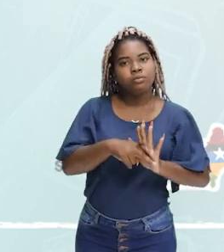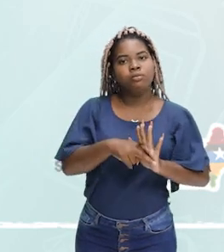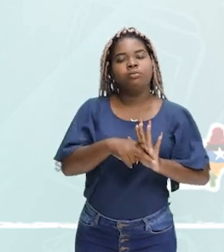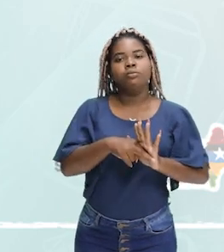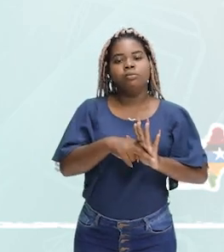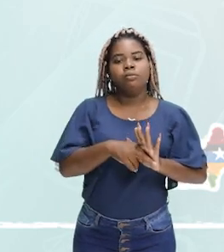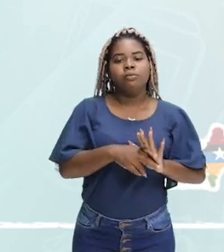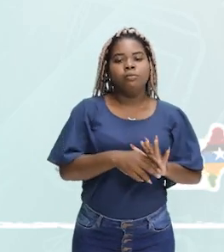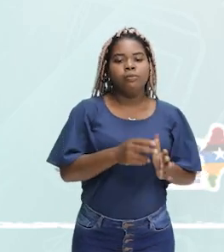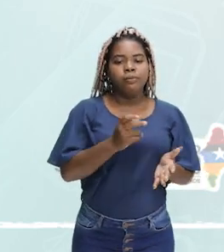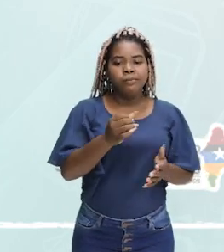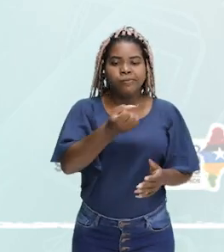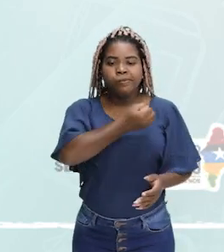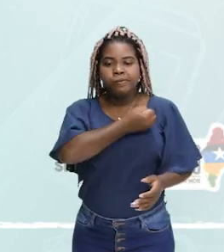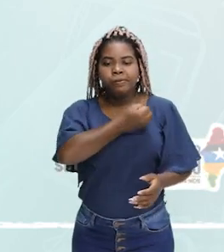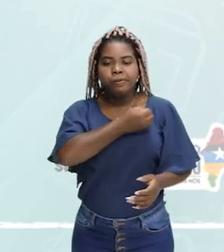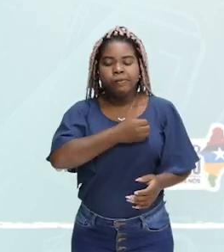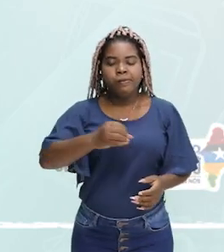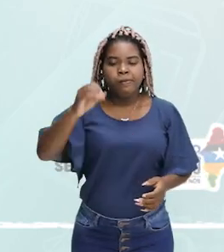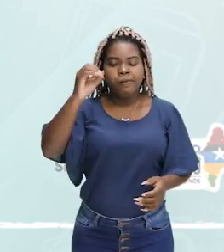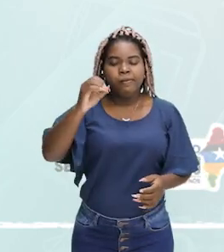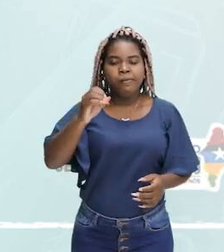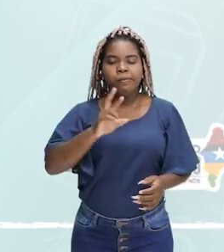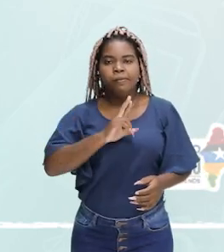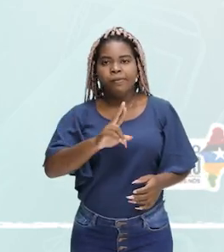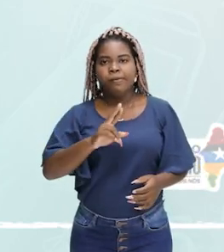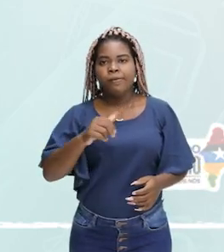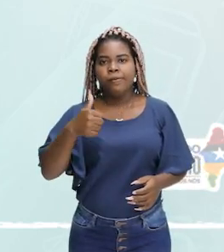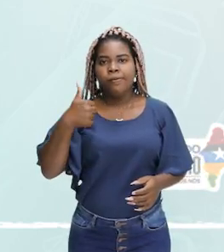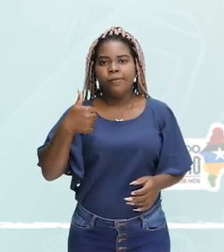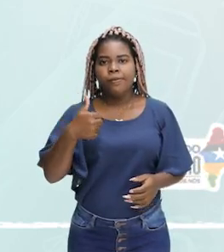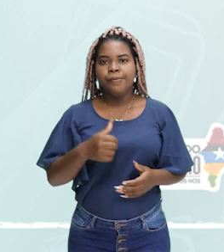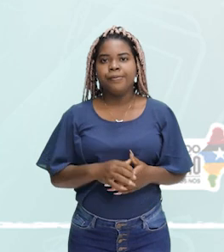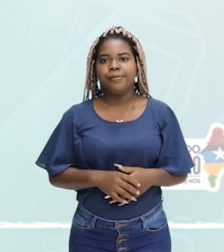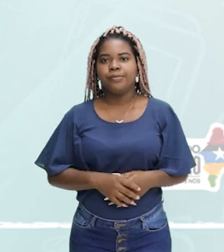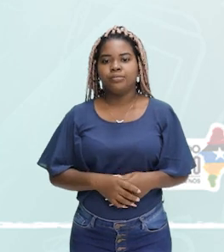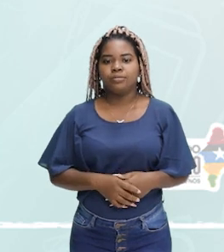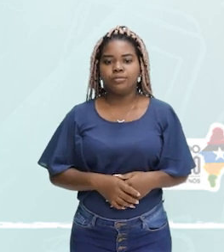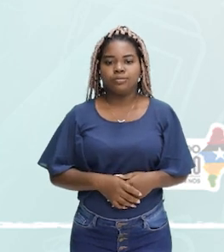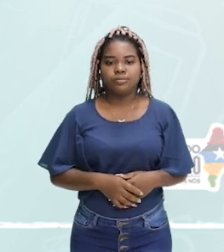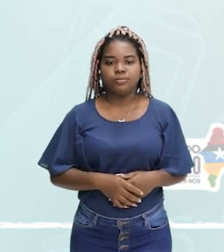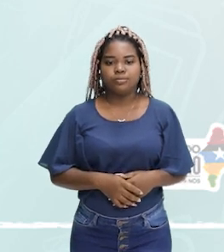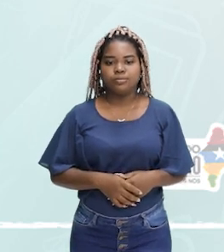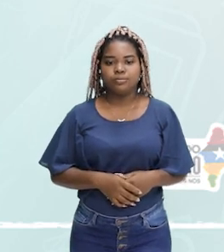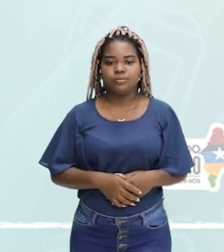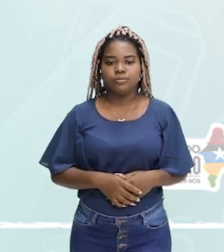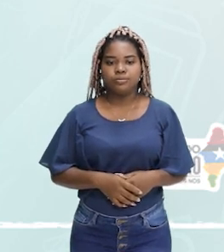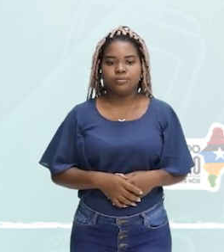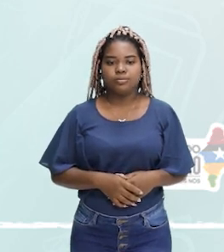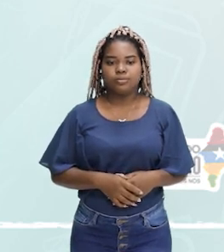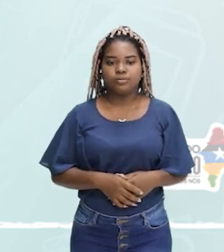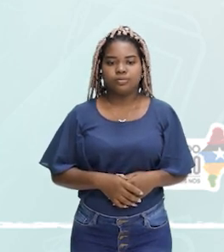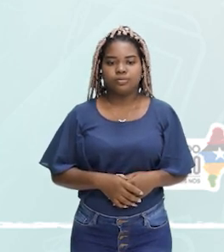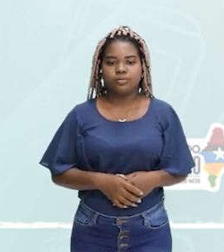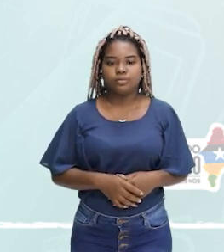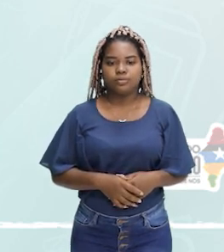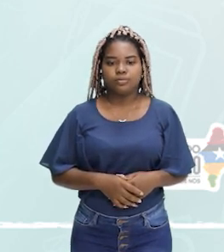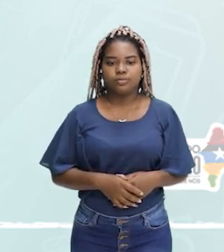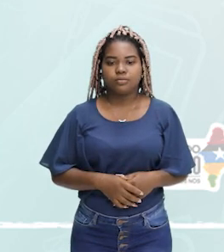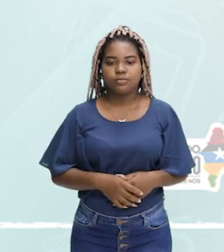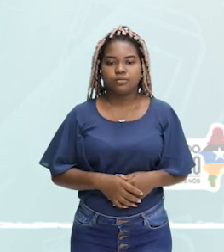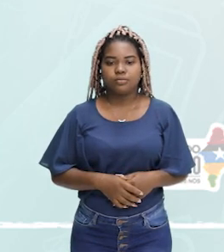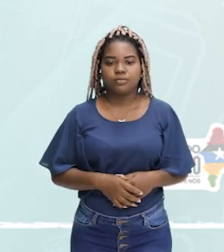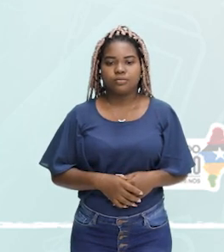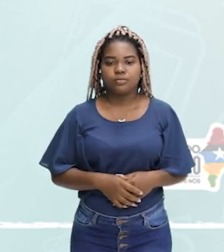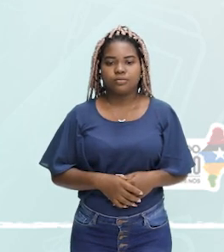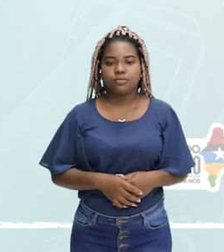número elevado a zero tem como resposta o 1. Então, para o caso do x ser zero, a imagem dele, a imagem do zero, vai ser